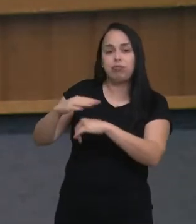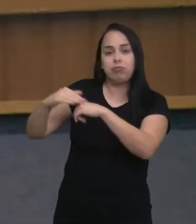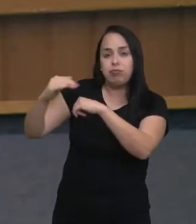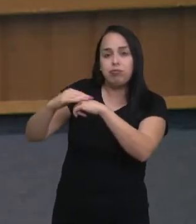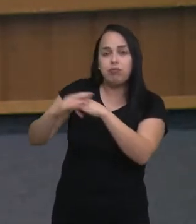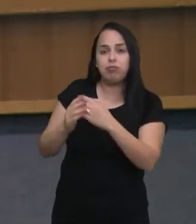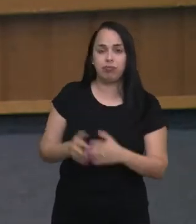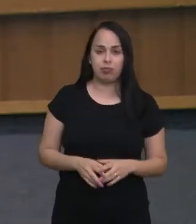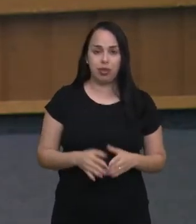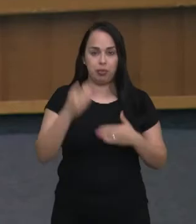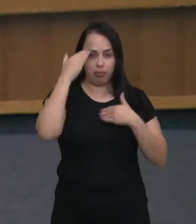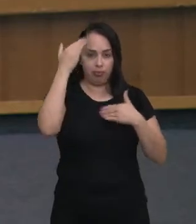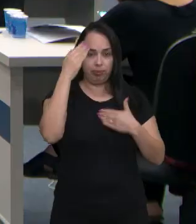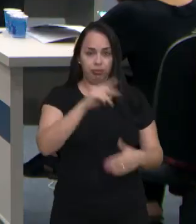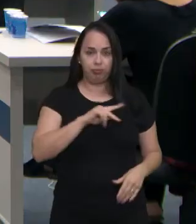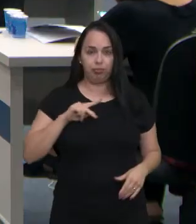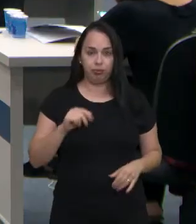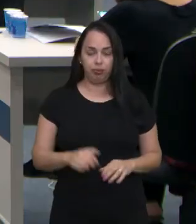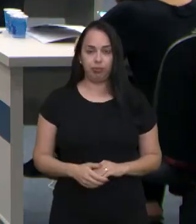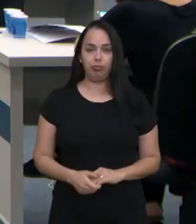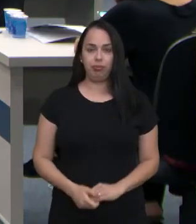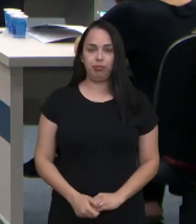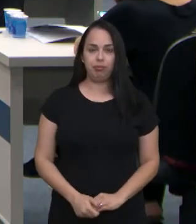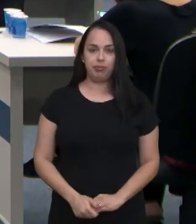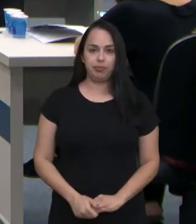Muito obrigado, senhor presidente.